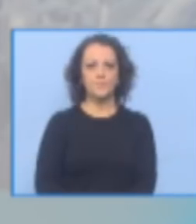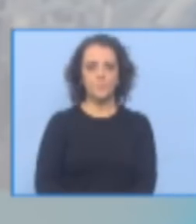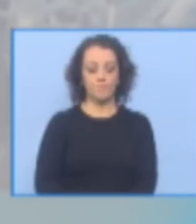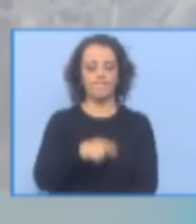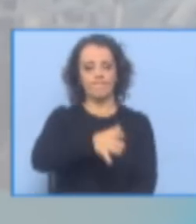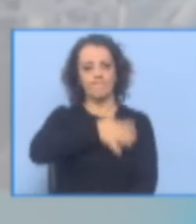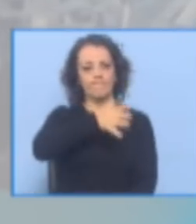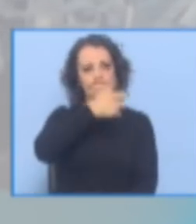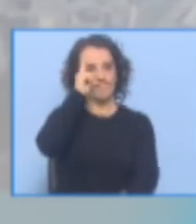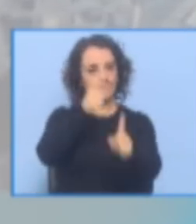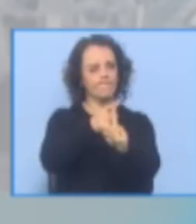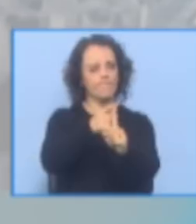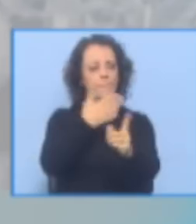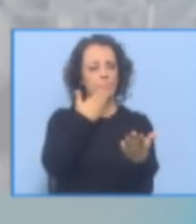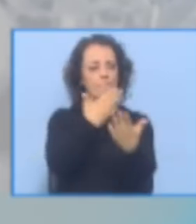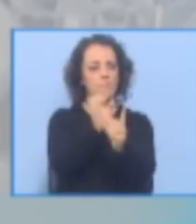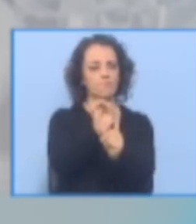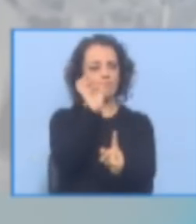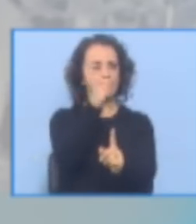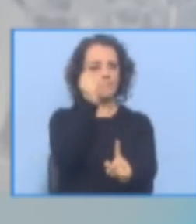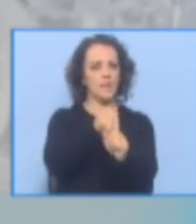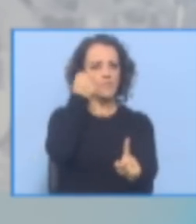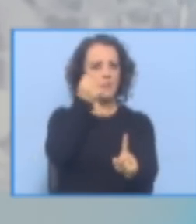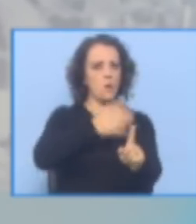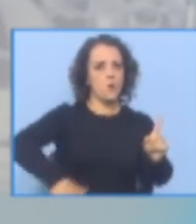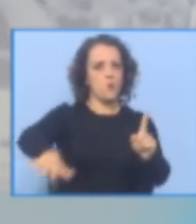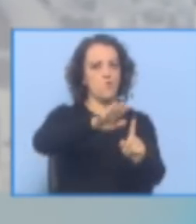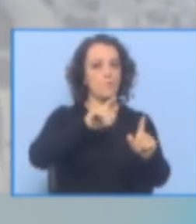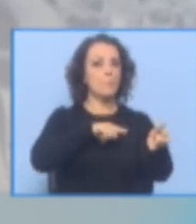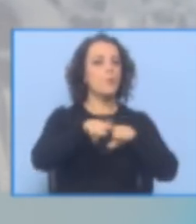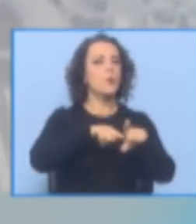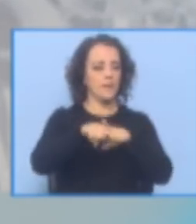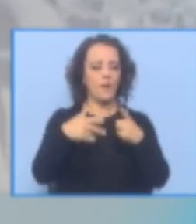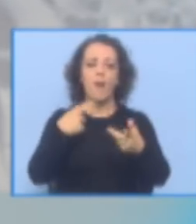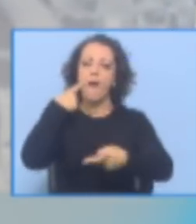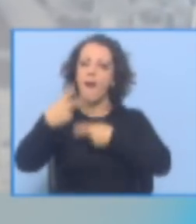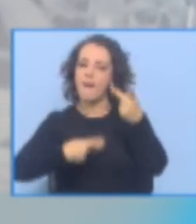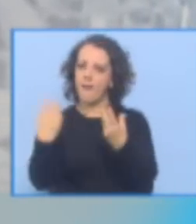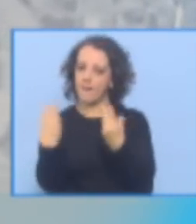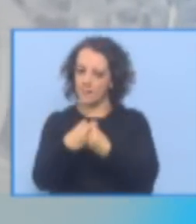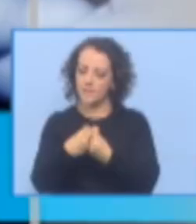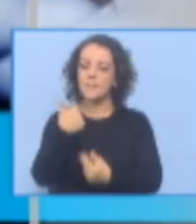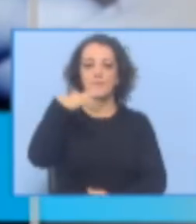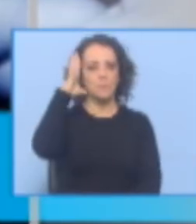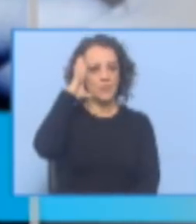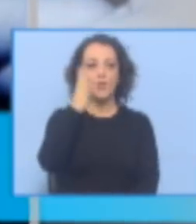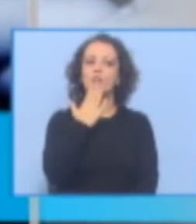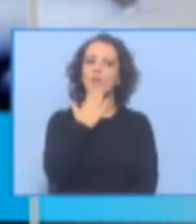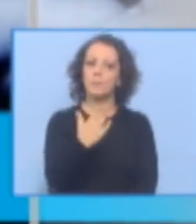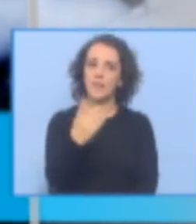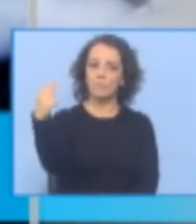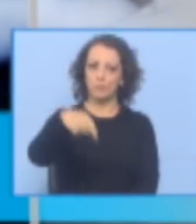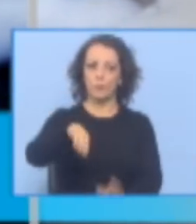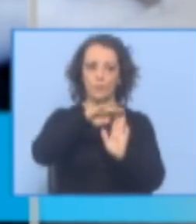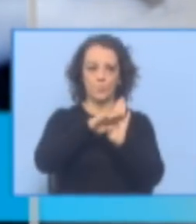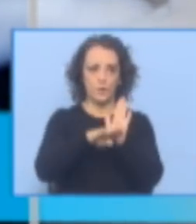Uma mensagem a desafiar o mundo da política que agora queremos analisar com a Eunice Lourenço. Muito boa tarde. Olá. Obrigado por estares no